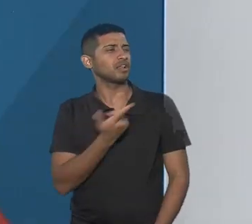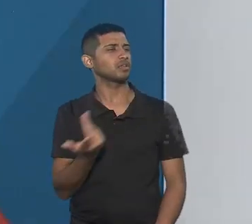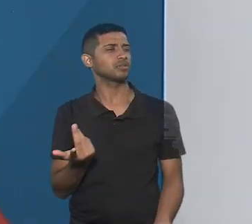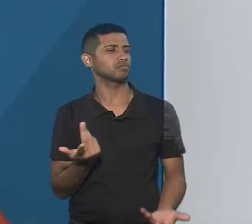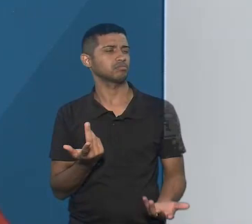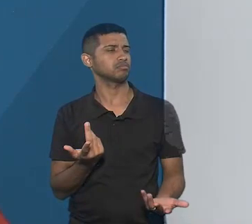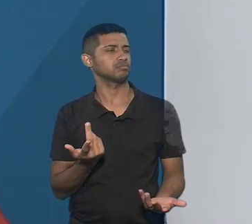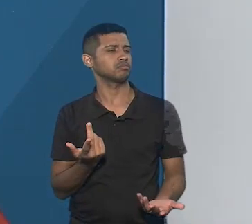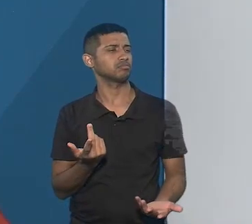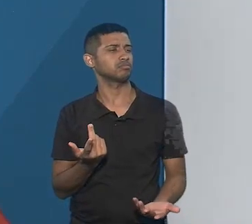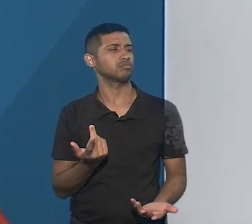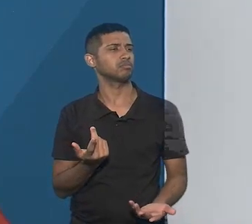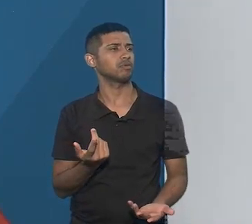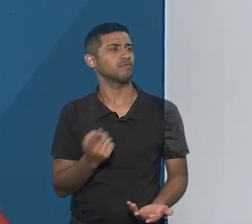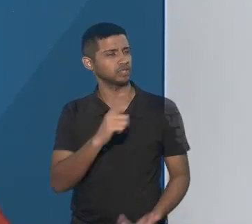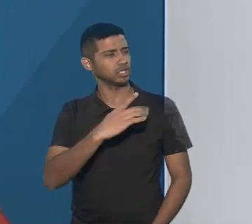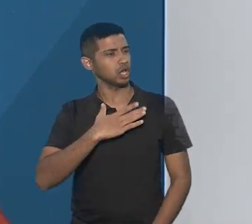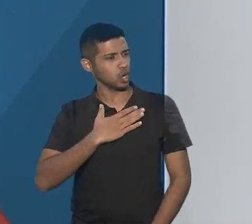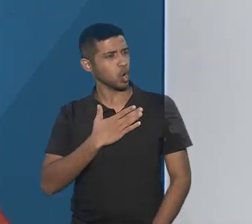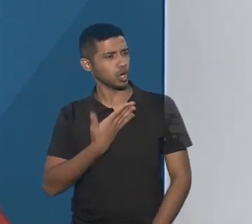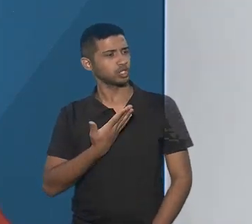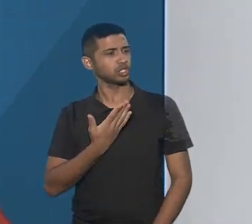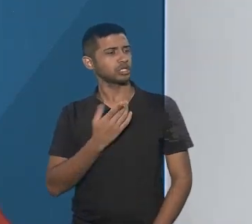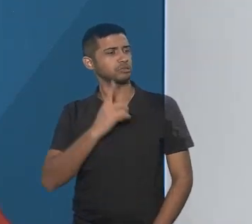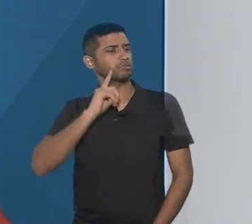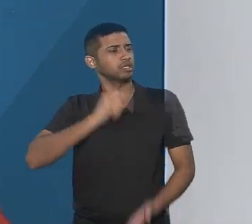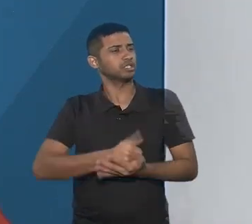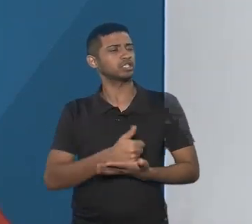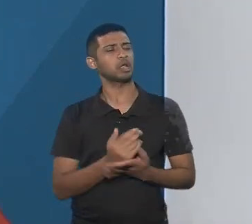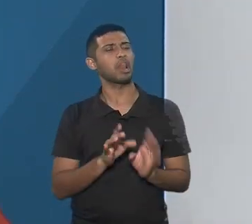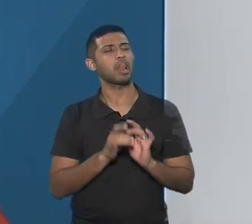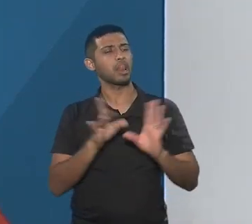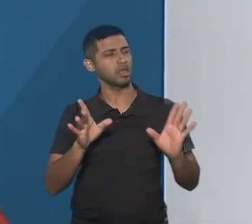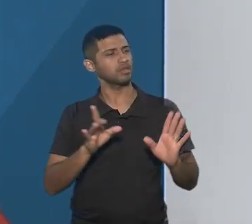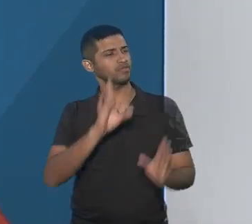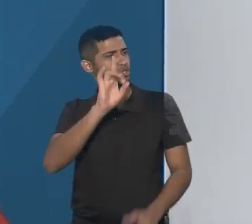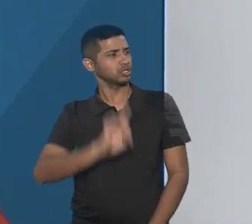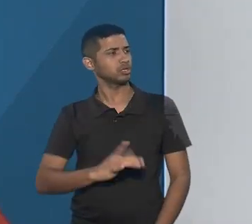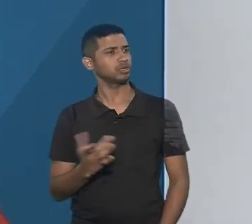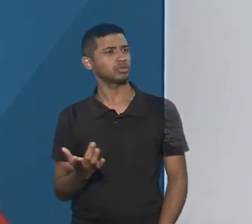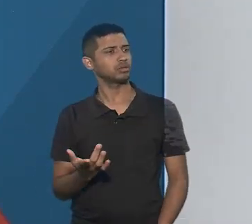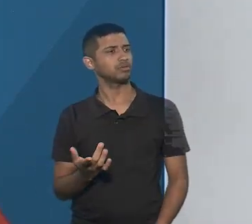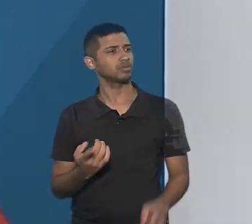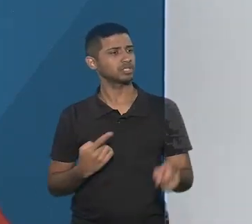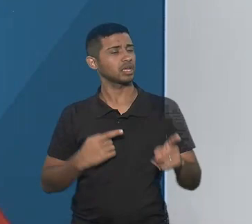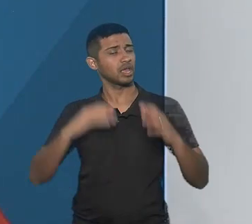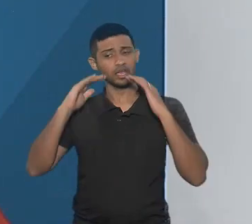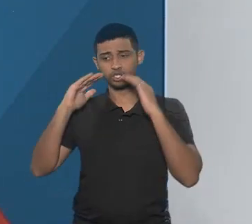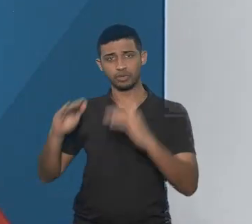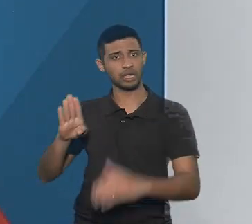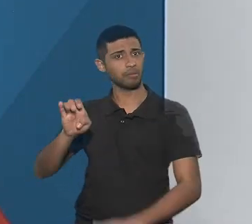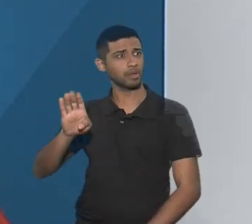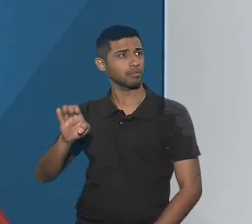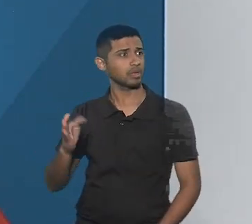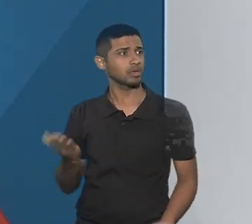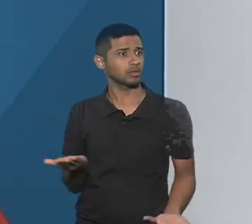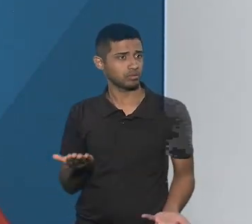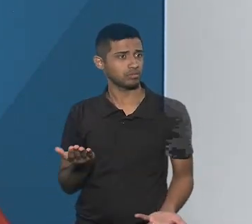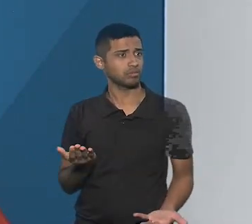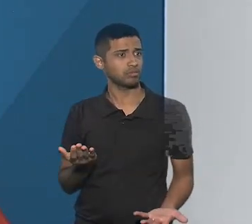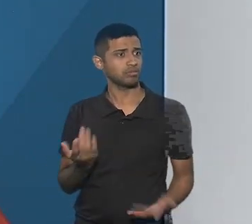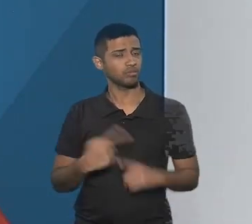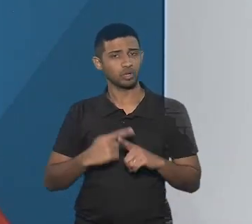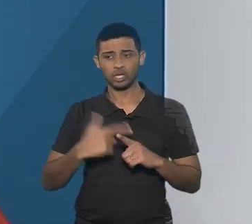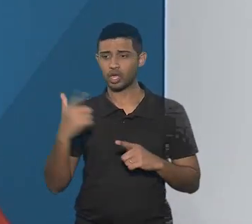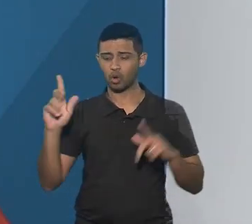E eu falei, mas quem decide, já que a senhora gosta tanto da autonomia, fala tanto sobre autonomia, por que não respeita a autonomia do